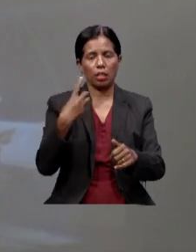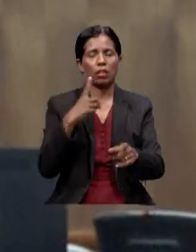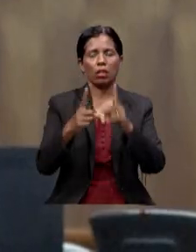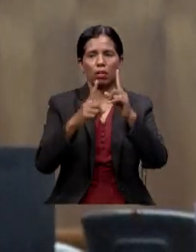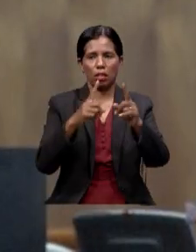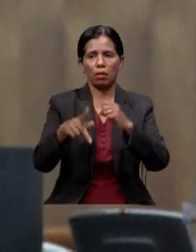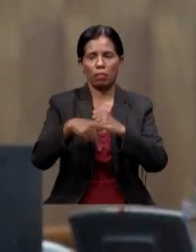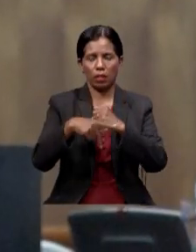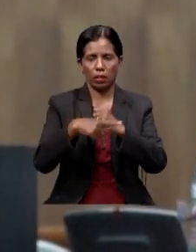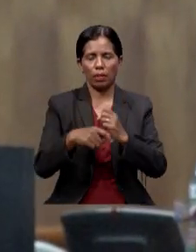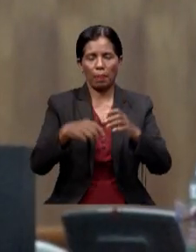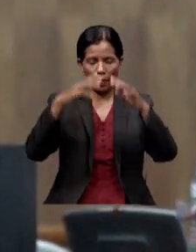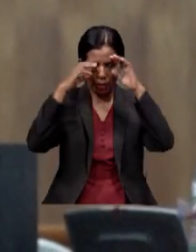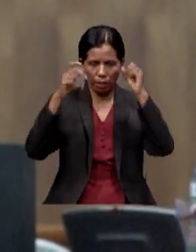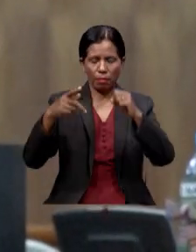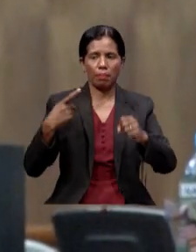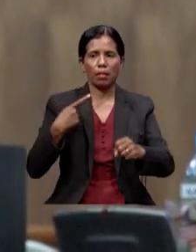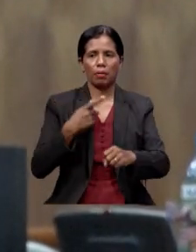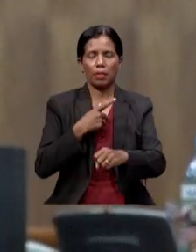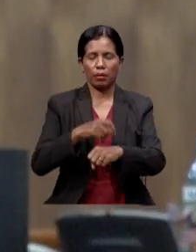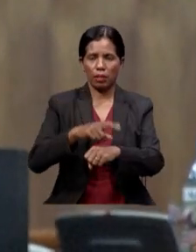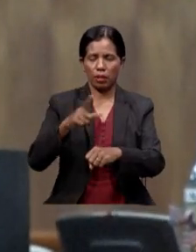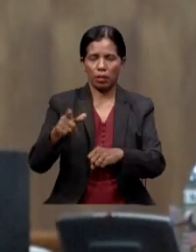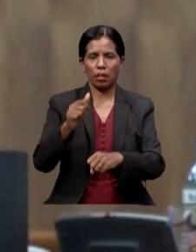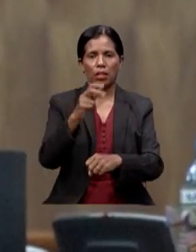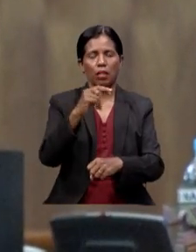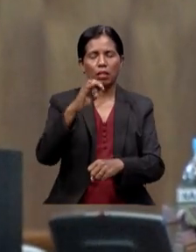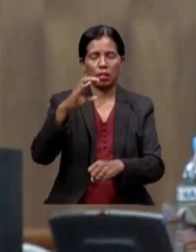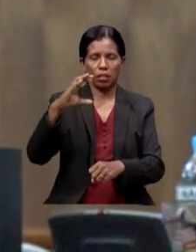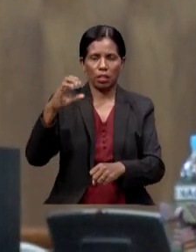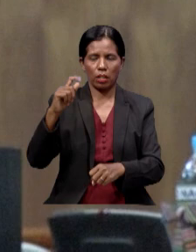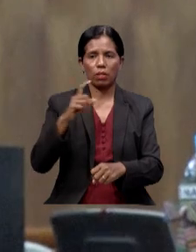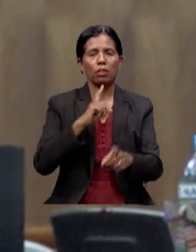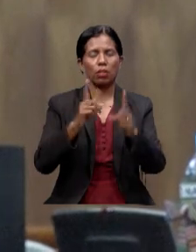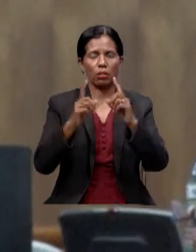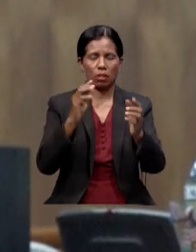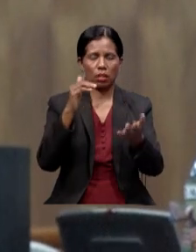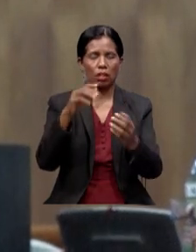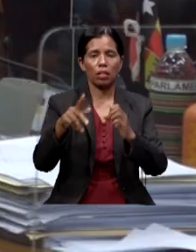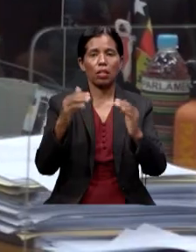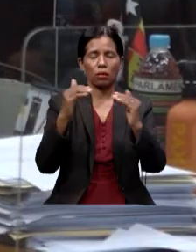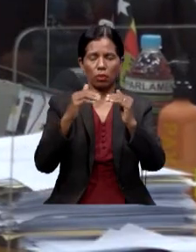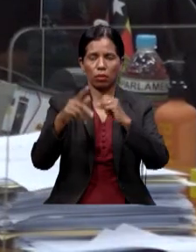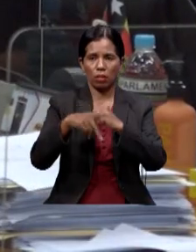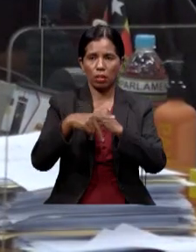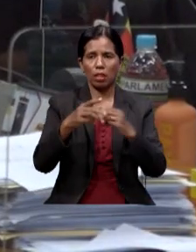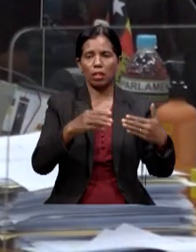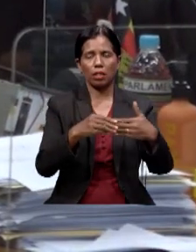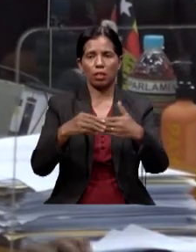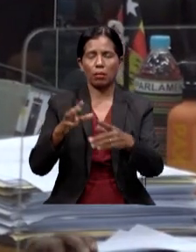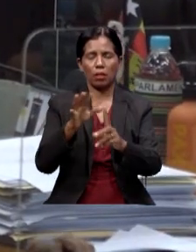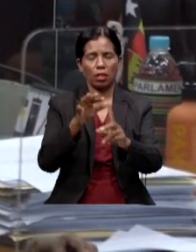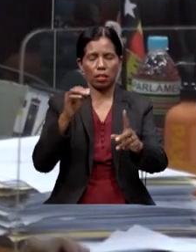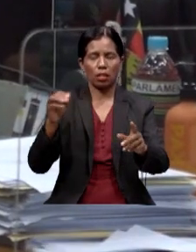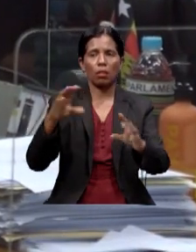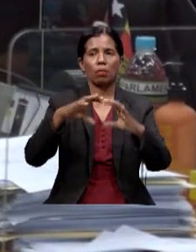apa angkara? Presidente Parlamento Nasional Aniceto Guterres López afirma se convoca na fatin reunión líder bancada o dibuka solusão ba eleição comisario